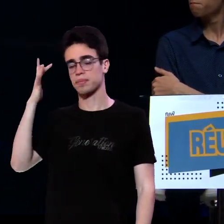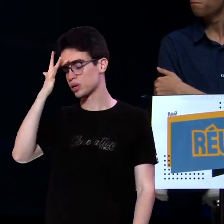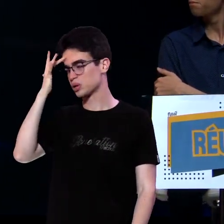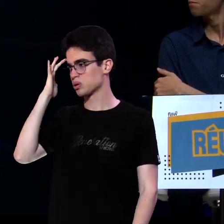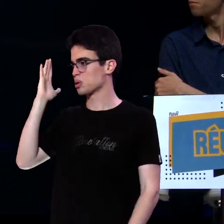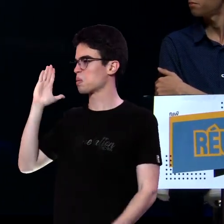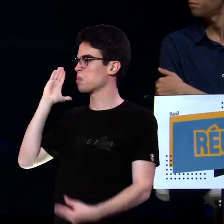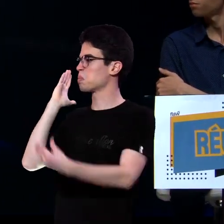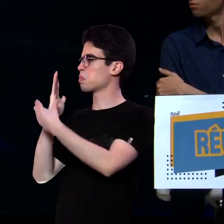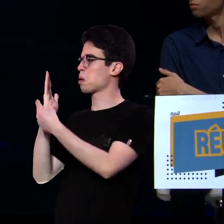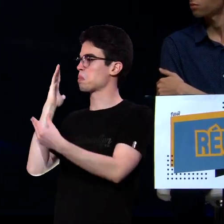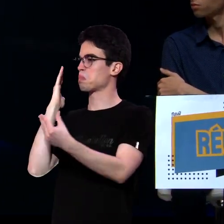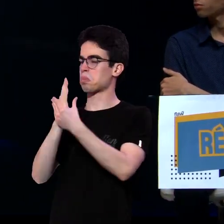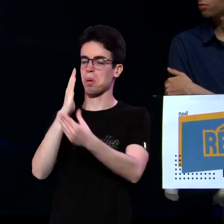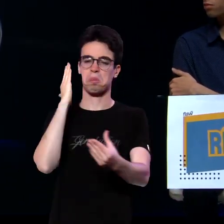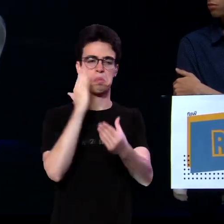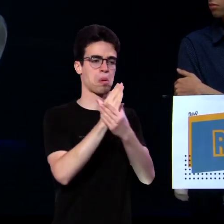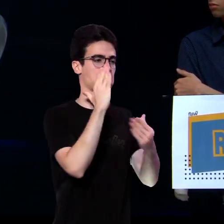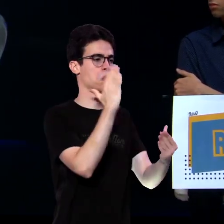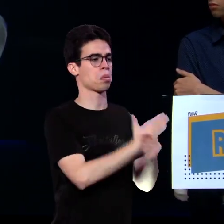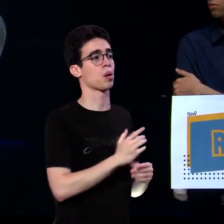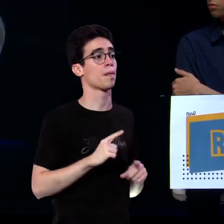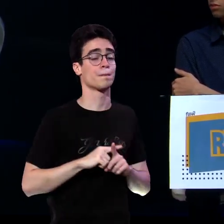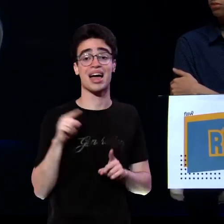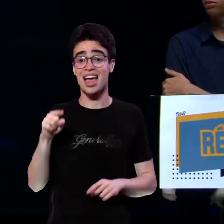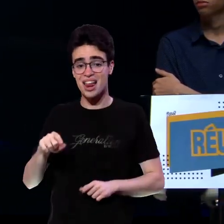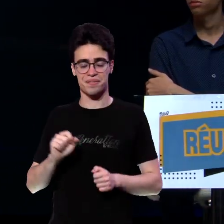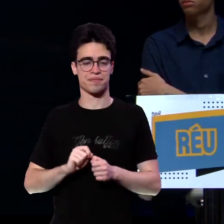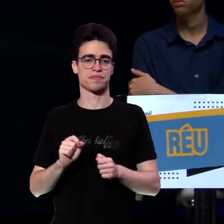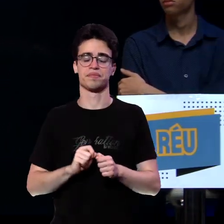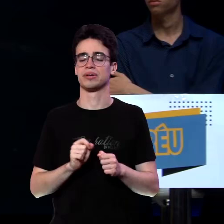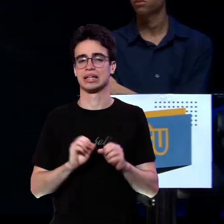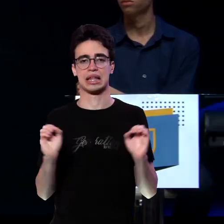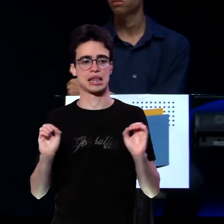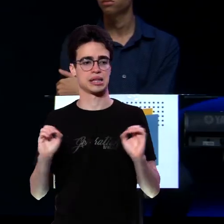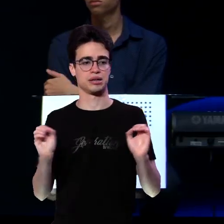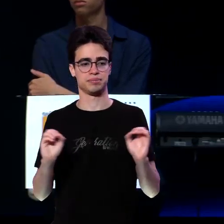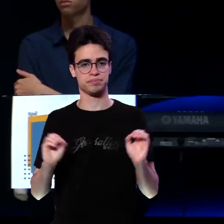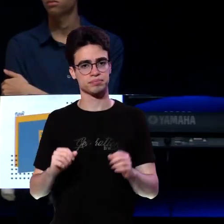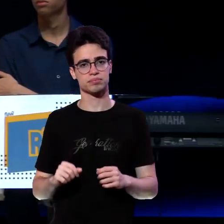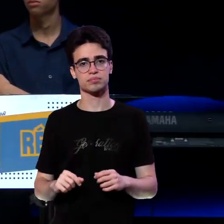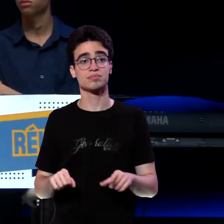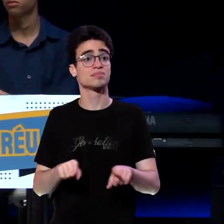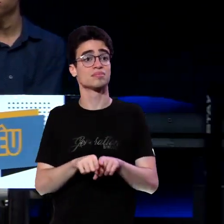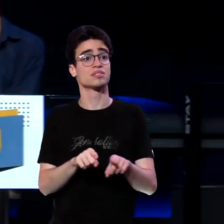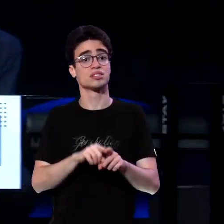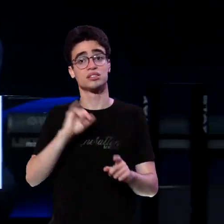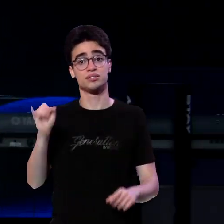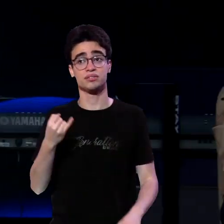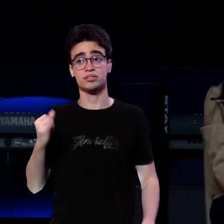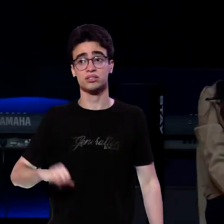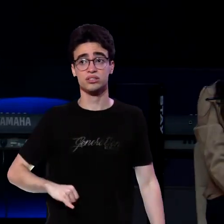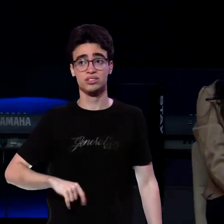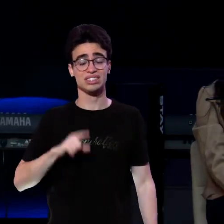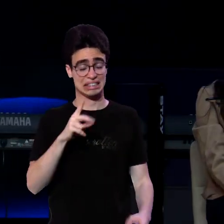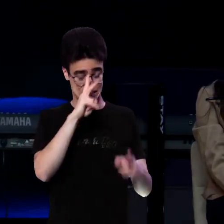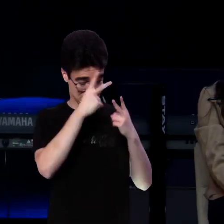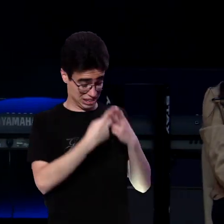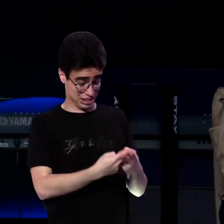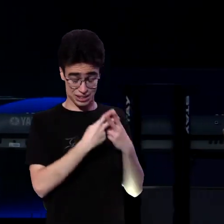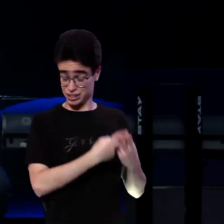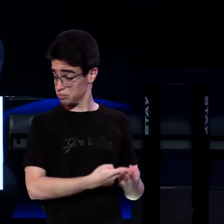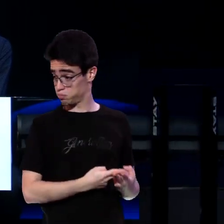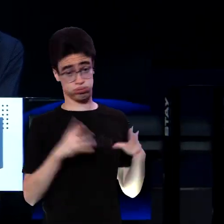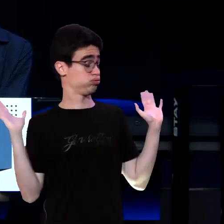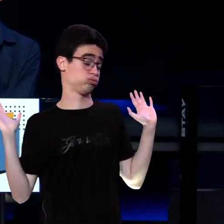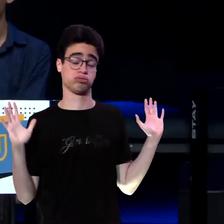que ele fez isso, fez aquilo, quando na verdade ele não fez. Mas Jó também começa a perder a paciência com os amigos dele, e